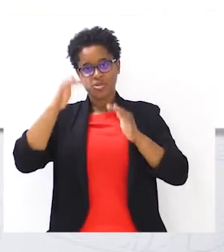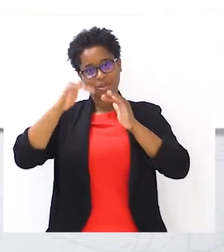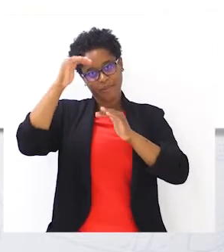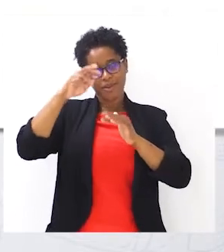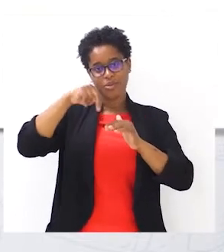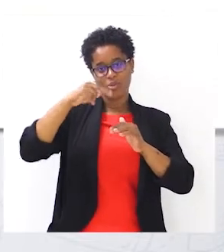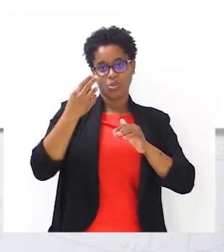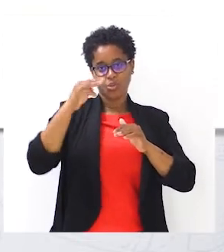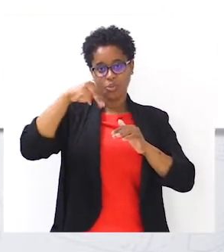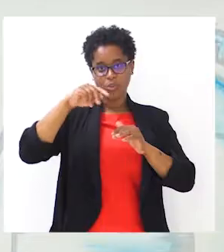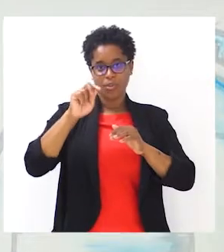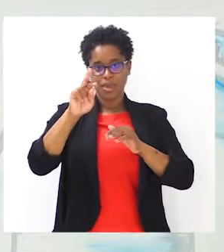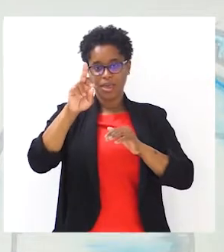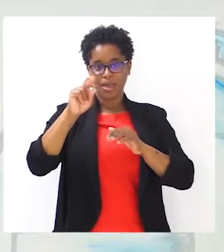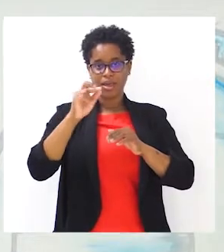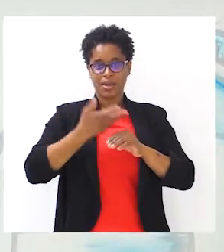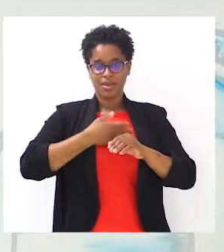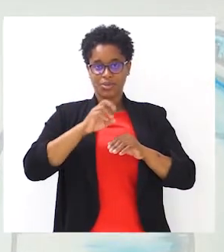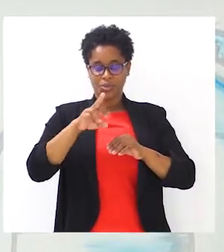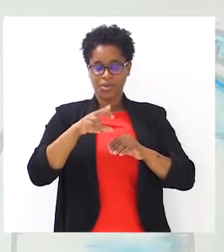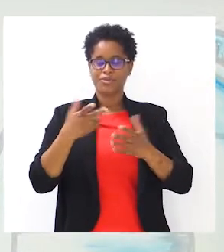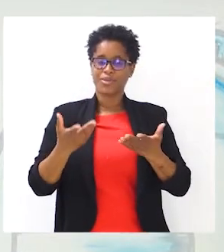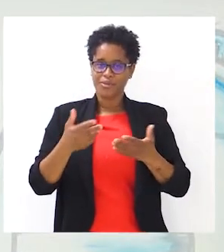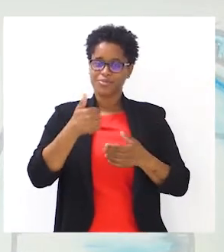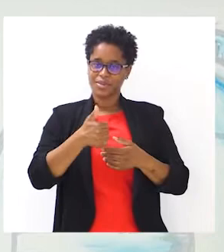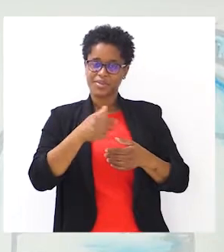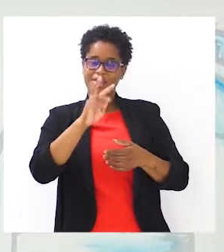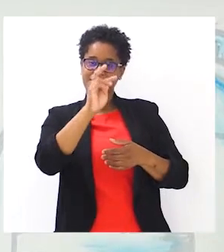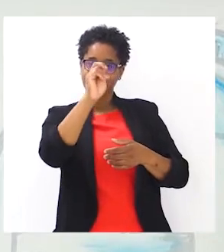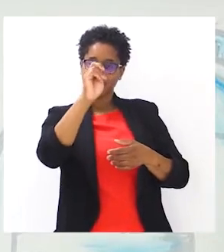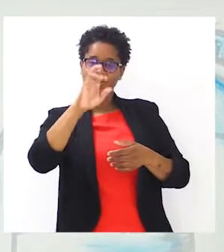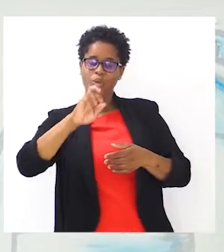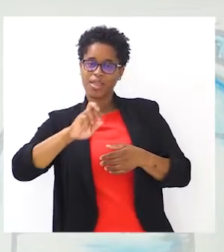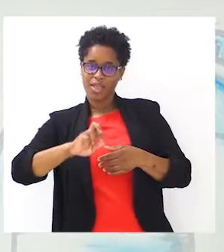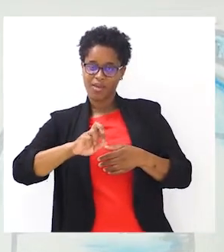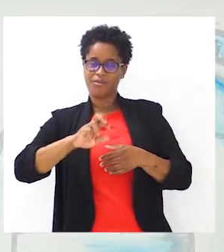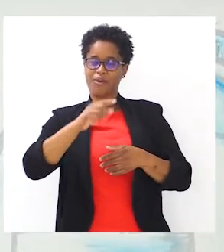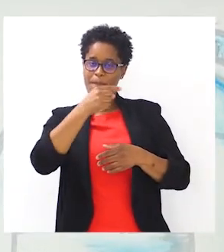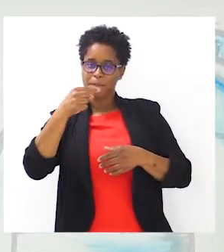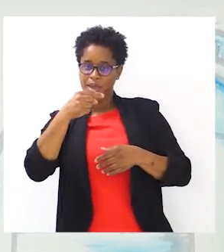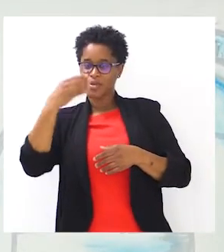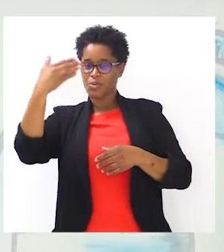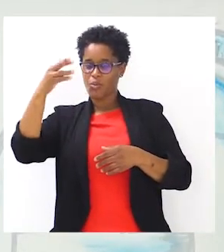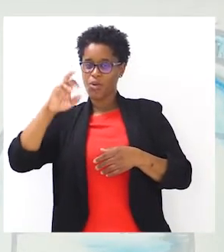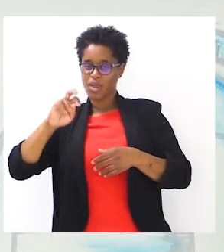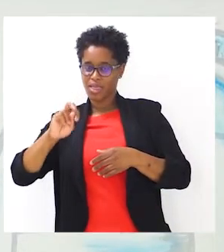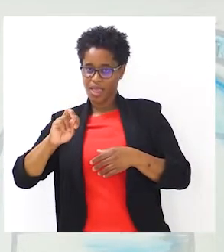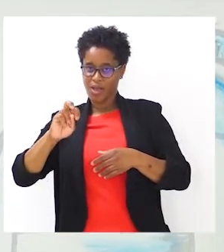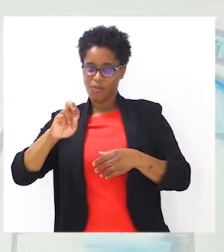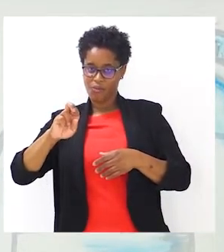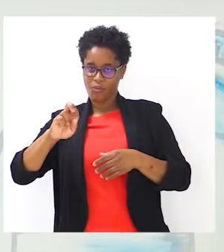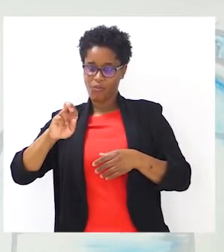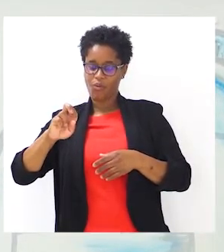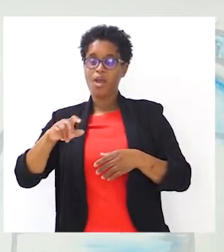numerador. Certo? Portanto, 3/8 menos 1/8